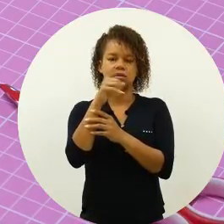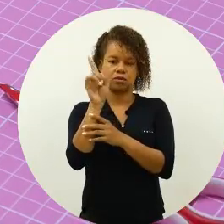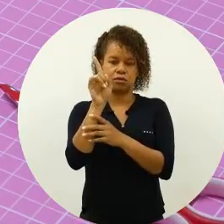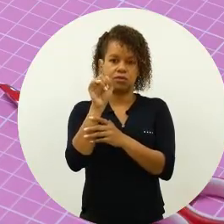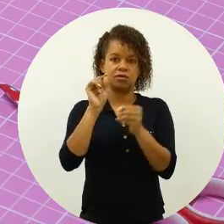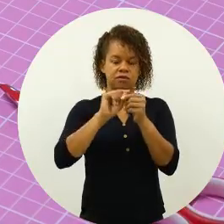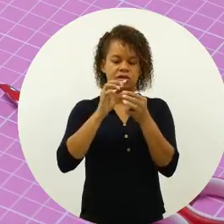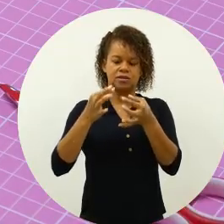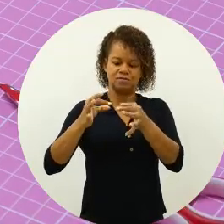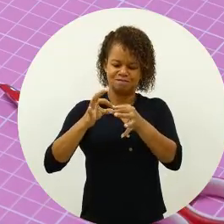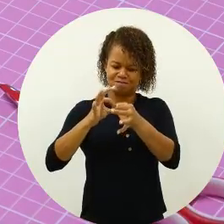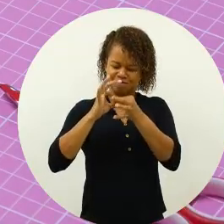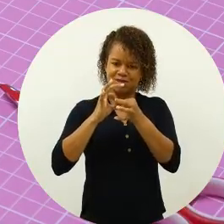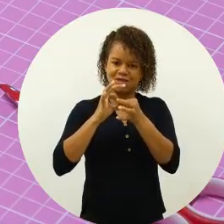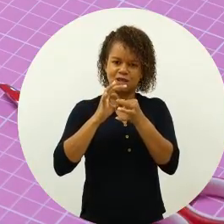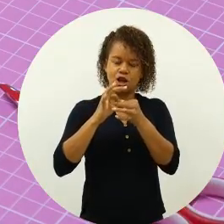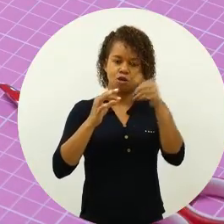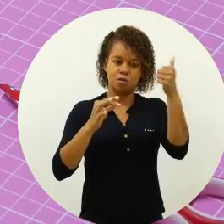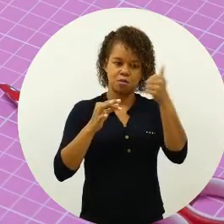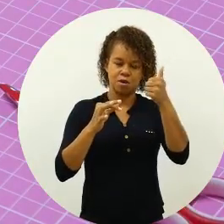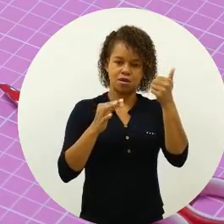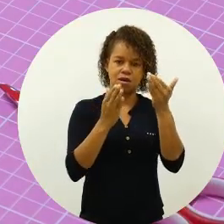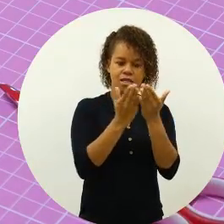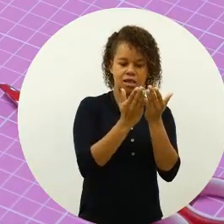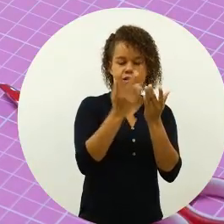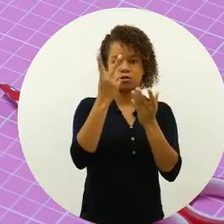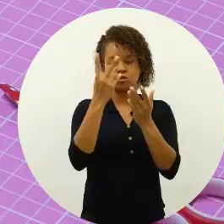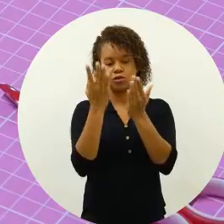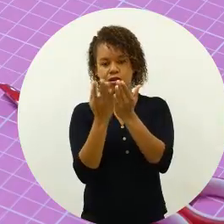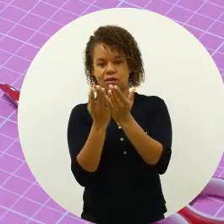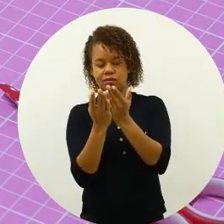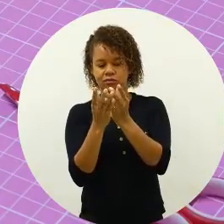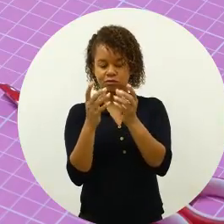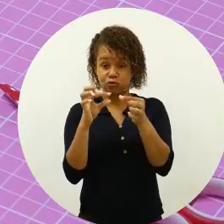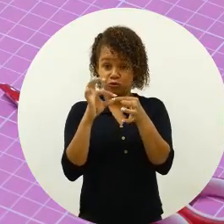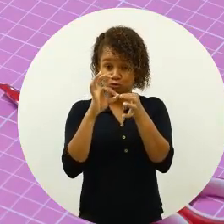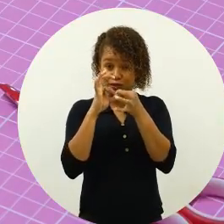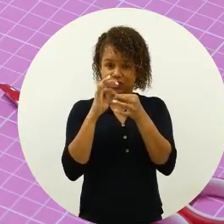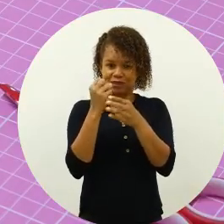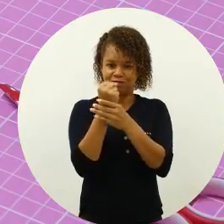Vamos fazer essa amarração no primeiro e no segundo.